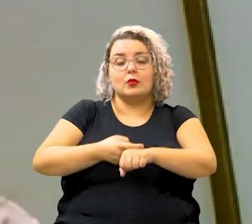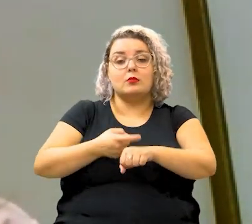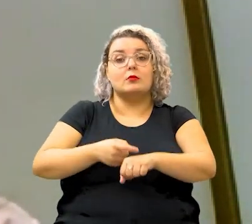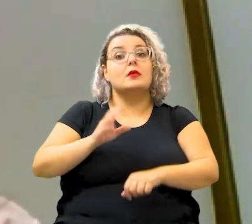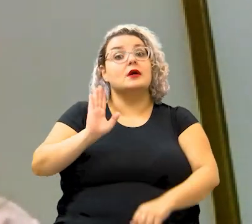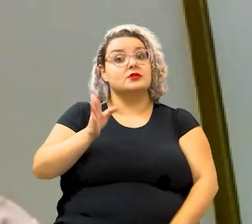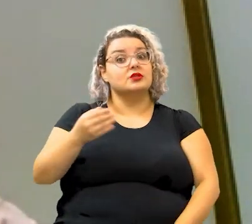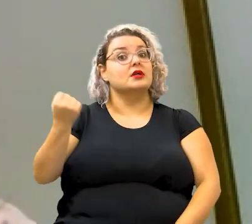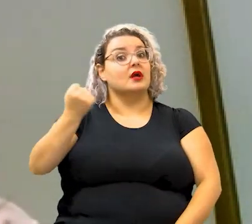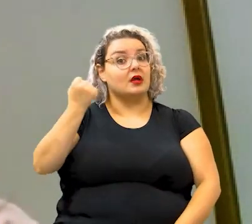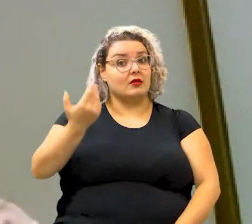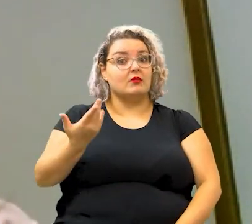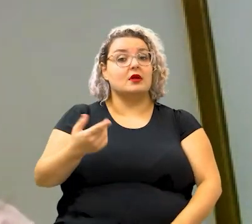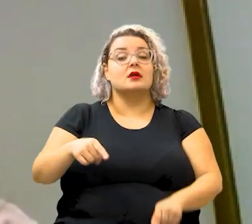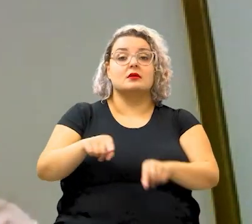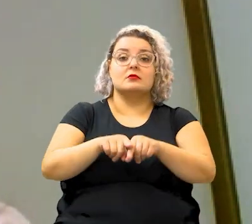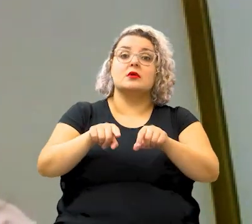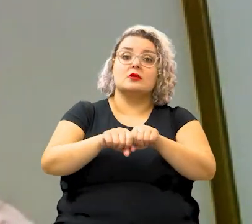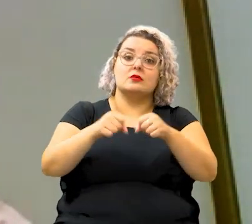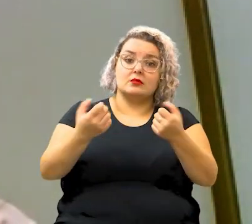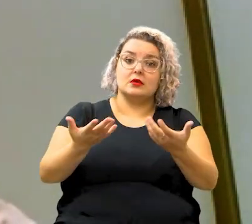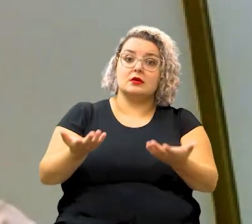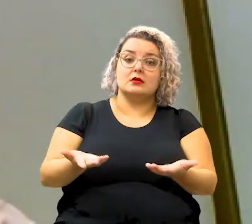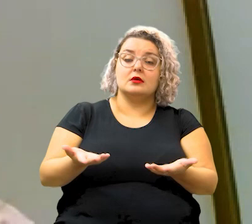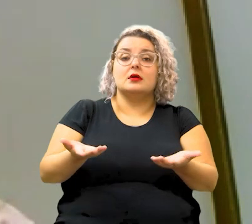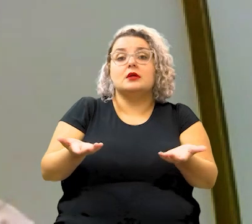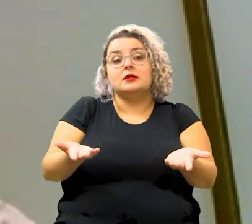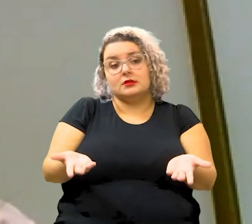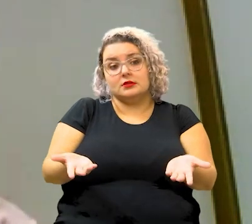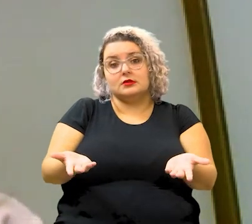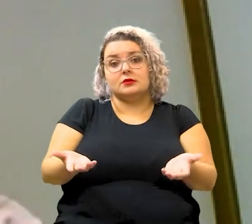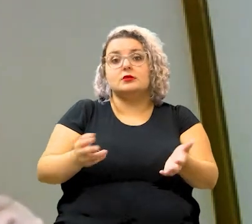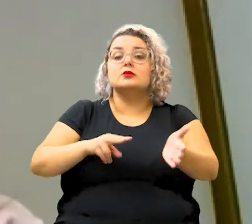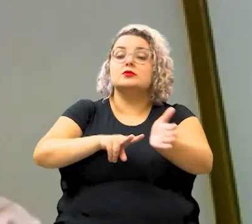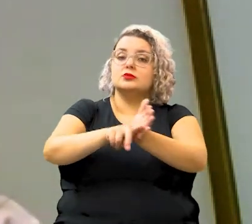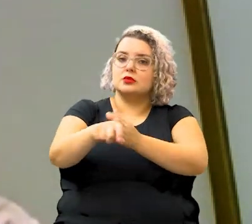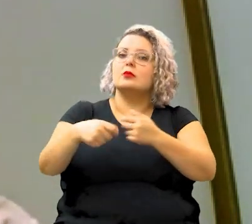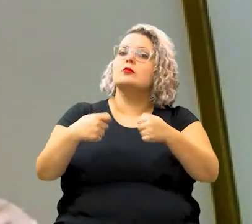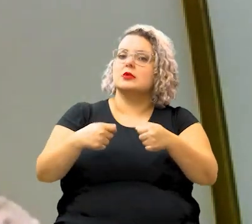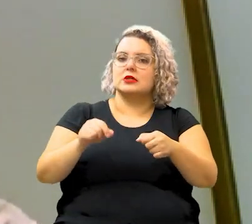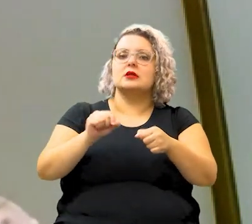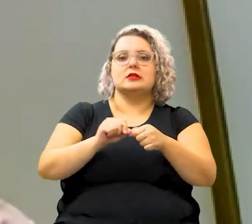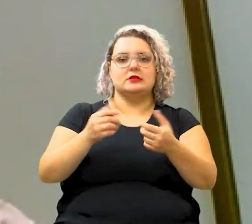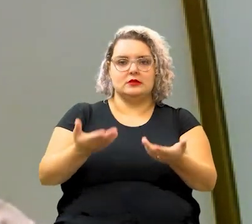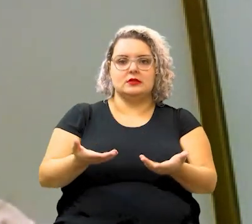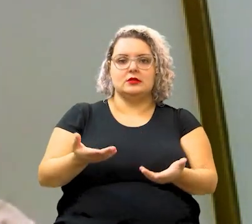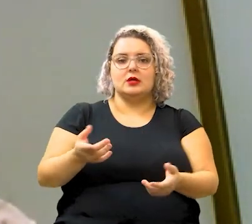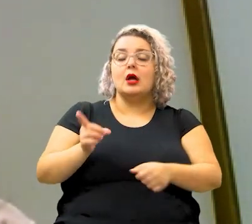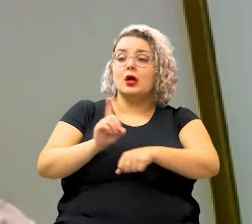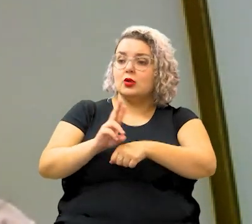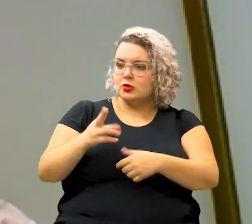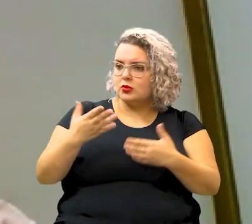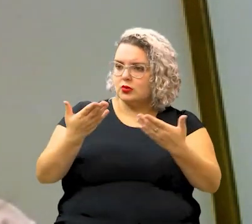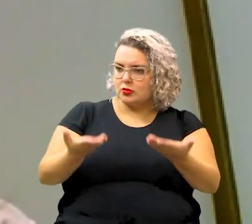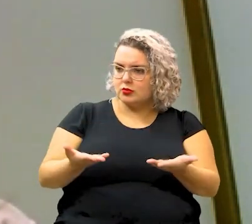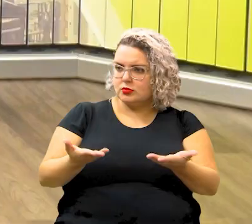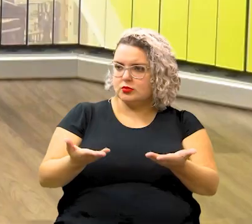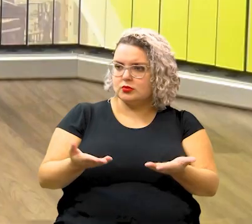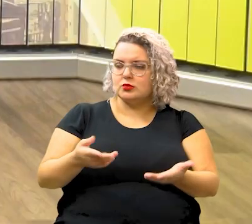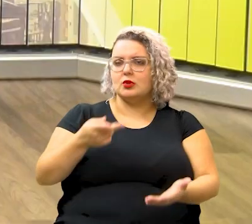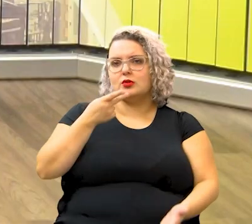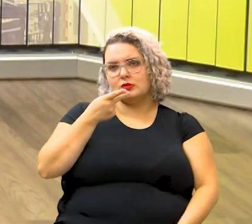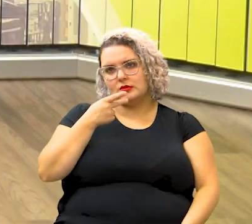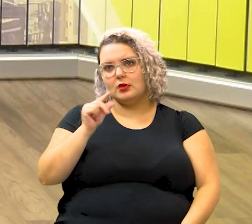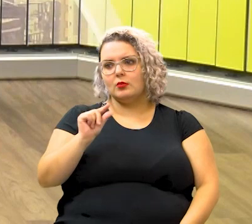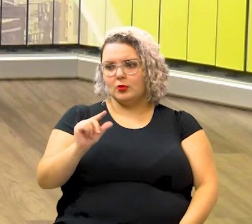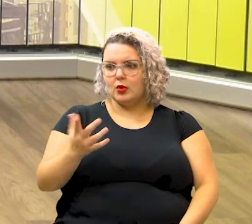osteoporose grave, inclusive com fratura, né? Então, o diagnóstico ele precisa ser feito. Doutora, diante disso, né, a